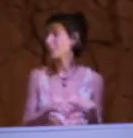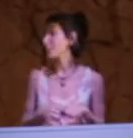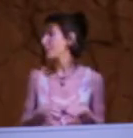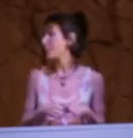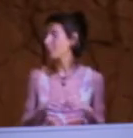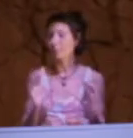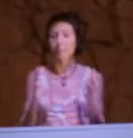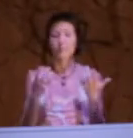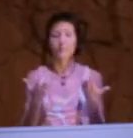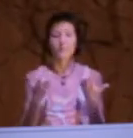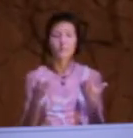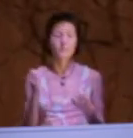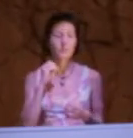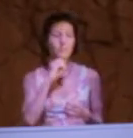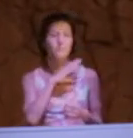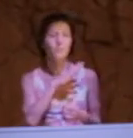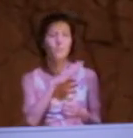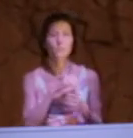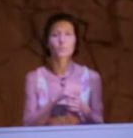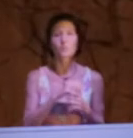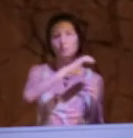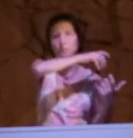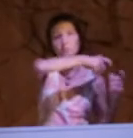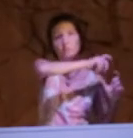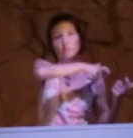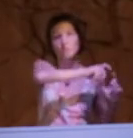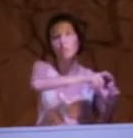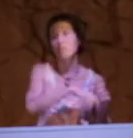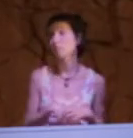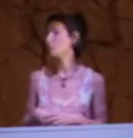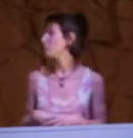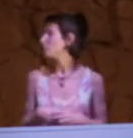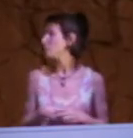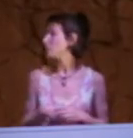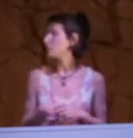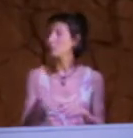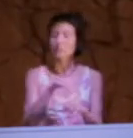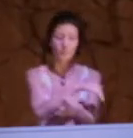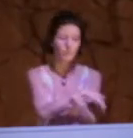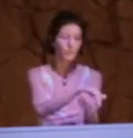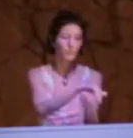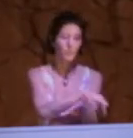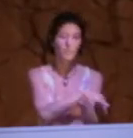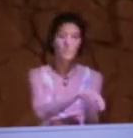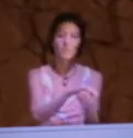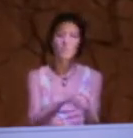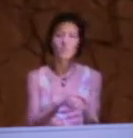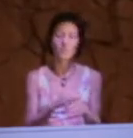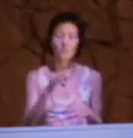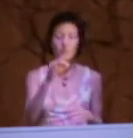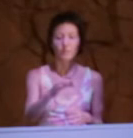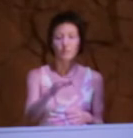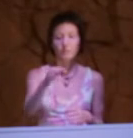ali, inclusive, né, era uma festa que eu queria participar. Mas ela percorre e vai marcando em cada